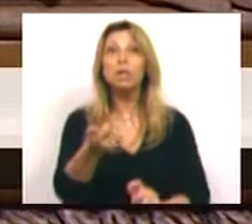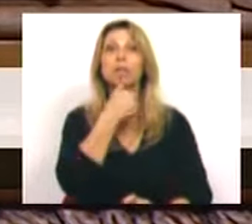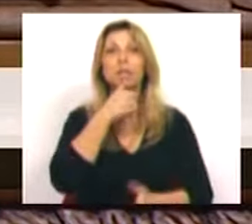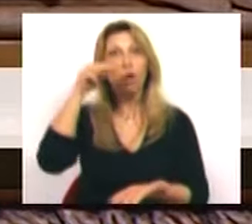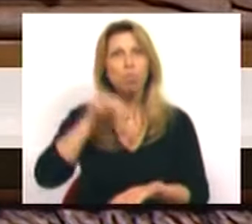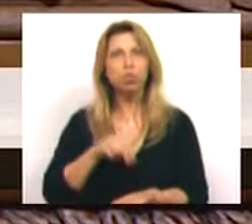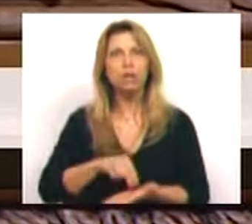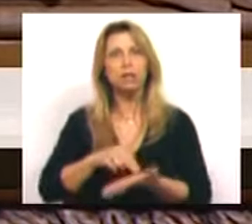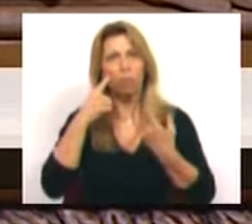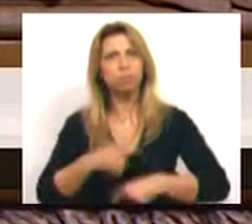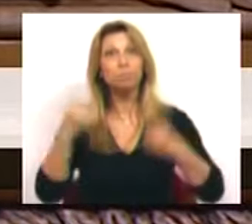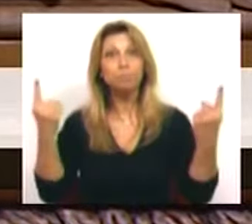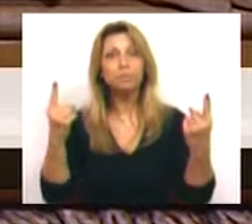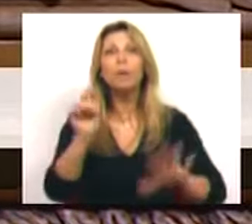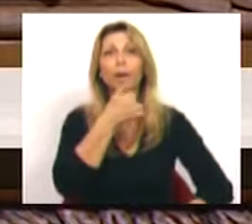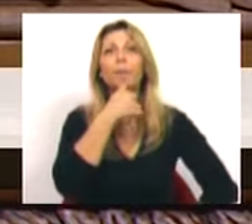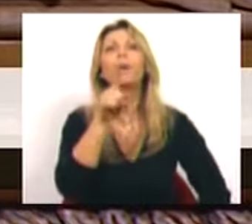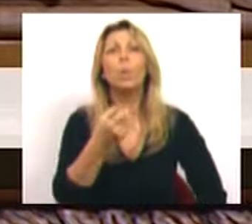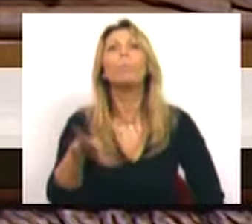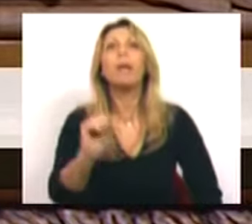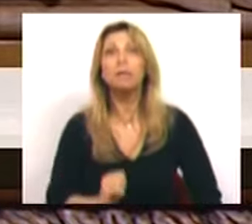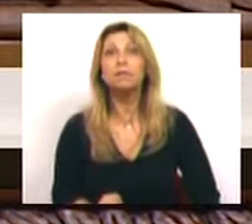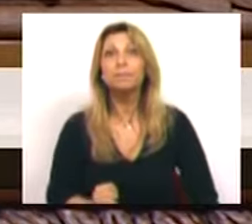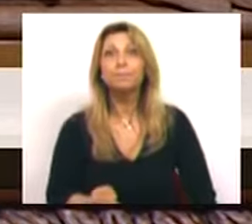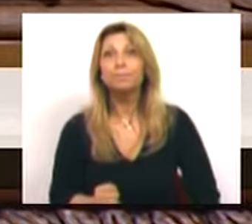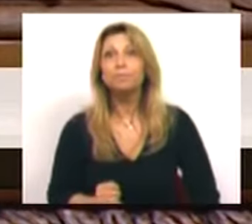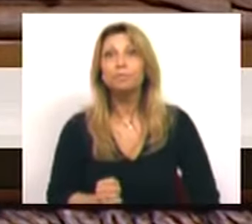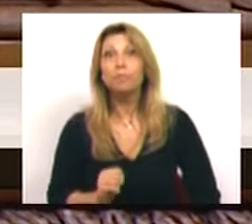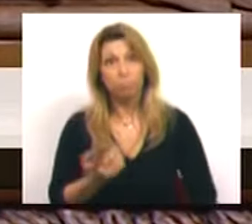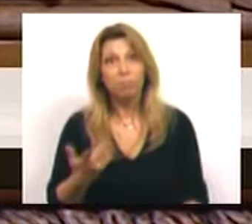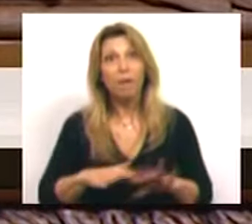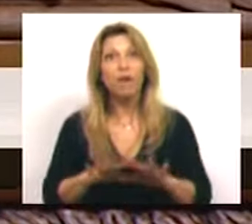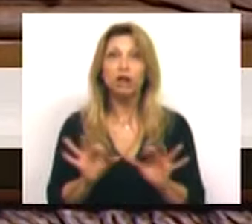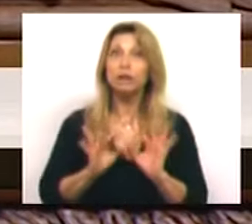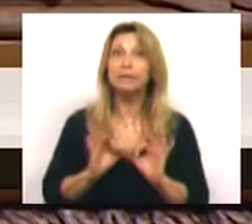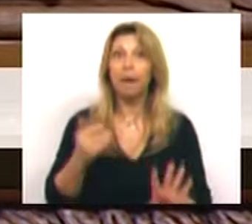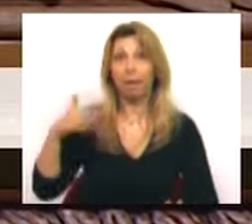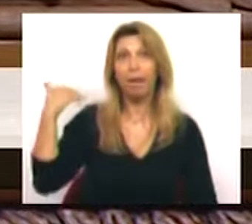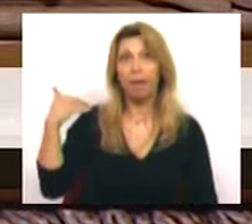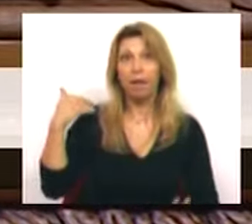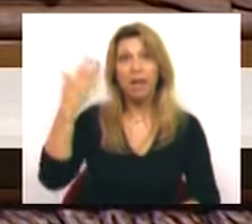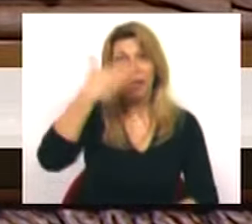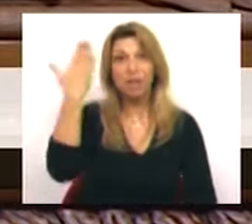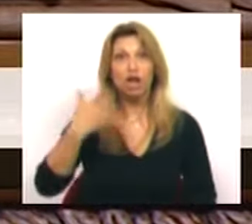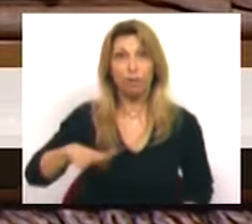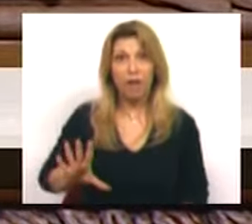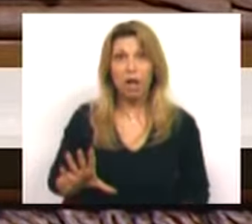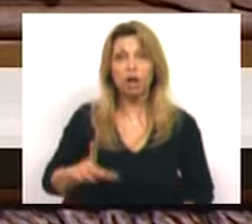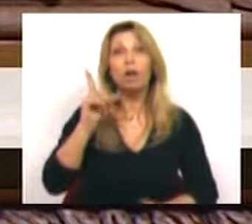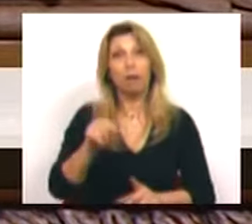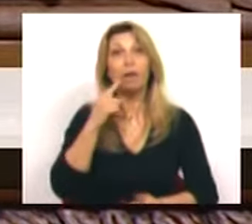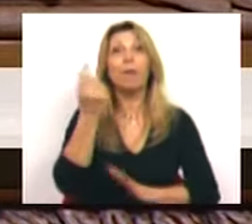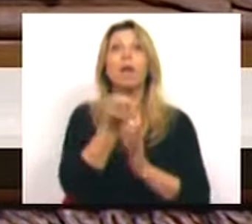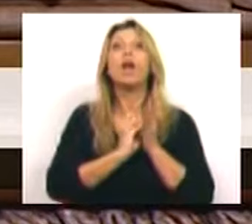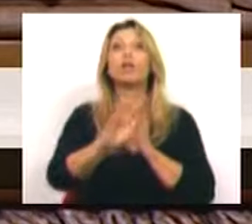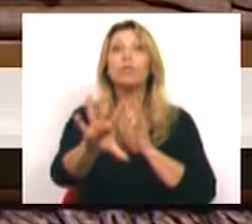posição. O que vai fazer o PS? Vai fazer o que fez com os dias de férias e com a reposição do valor